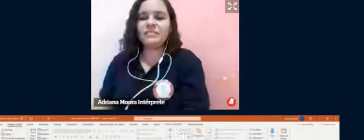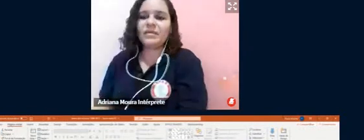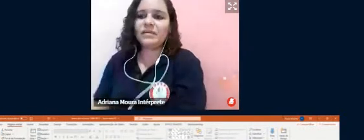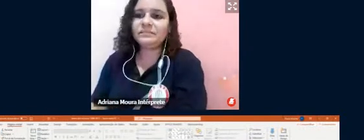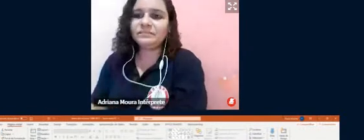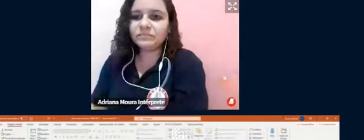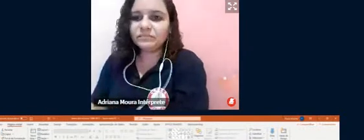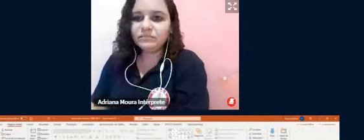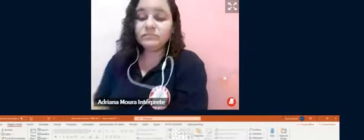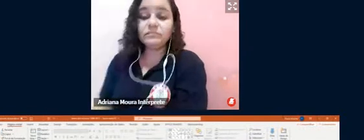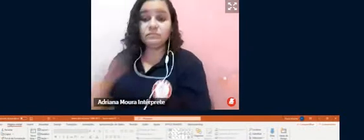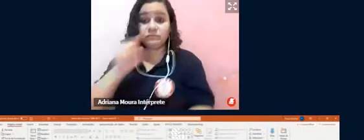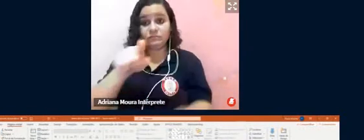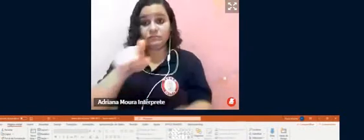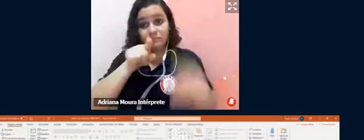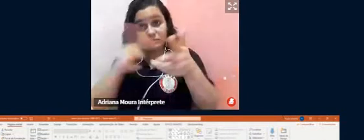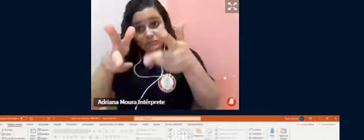Você vai perceber